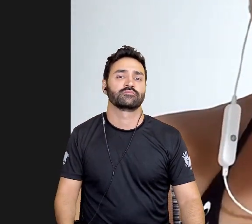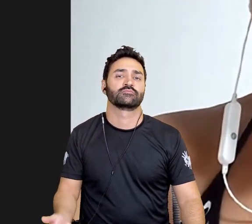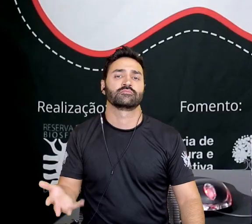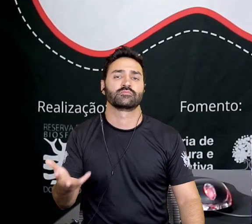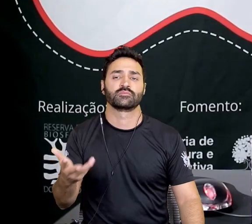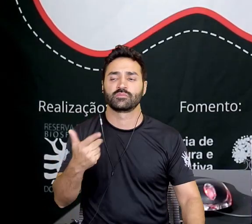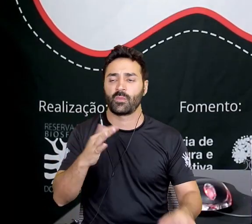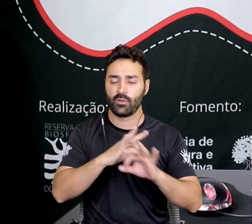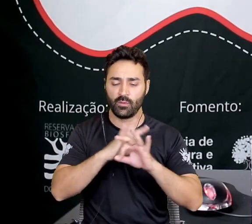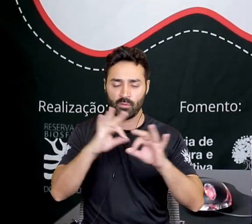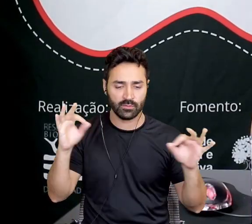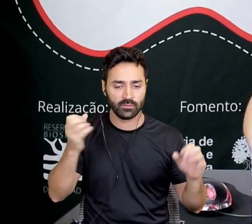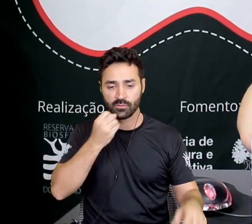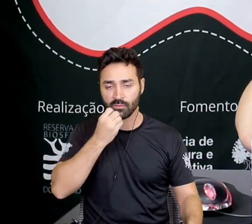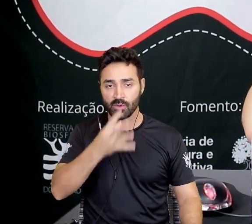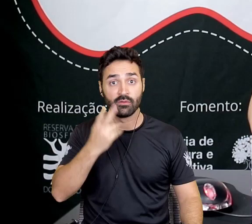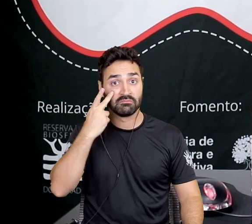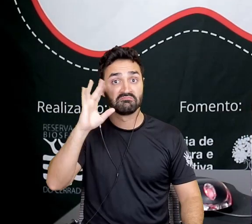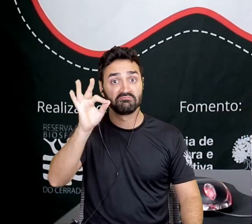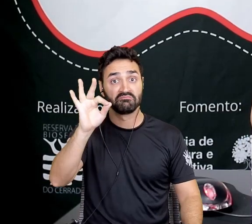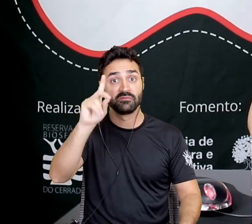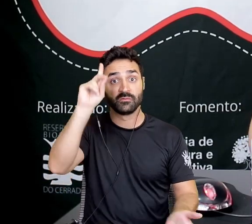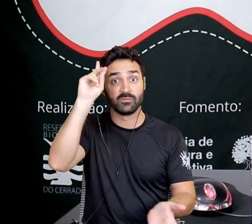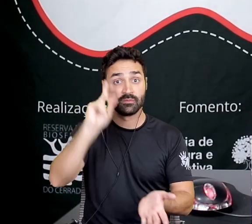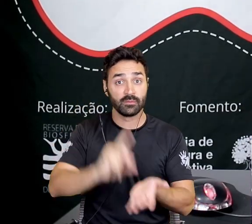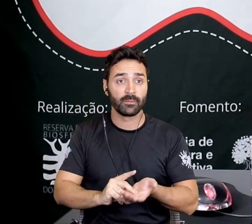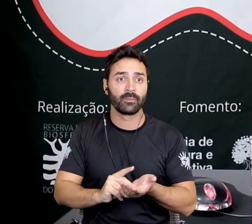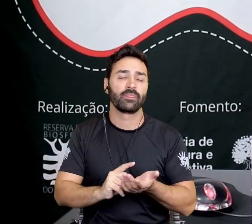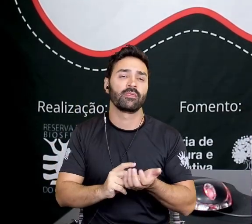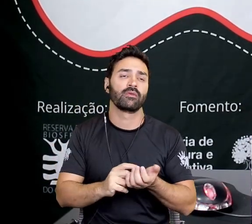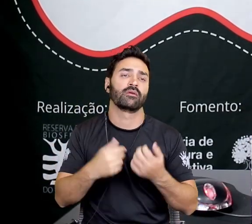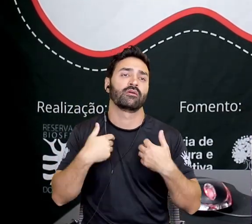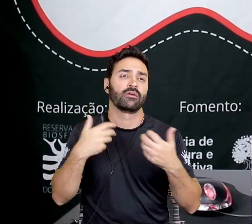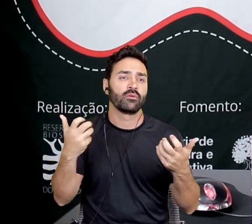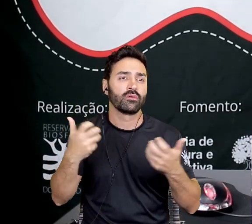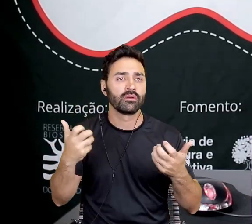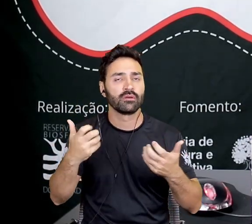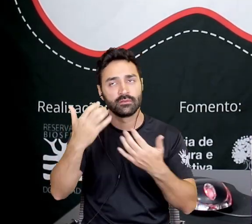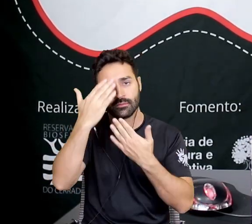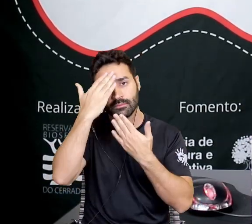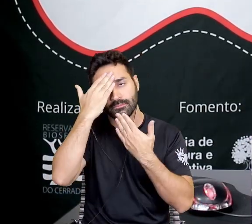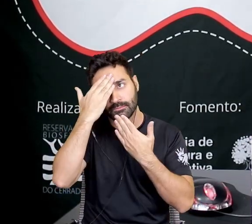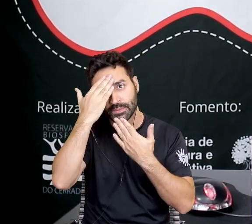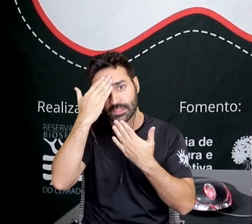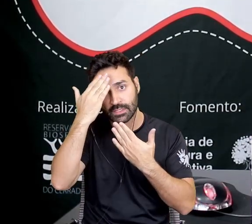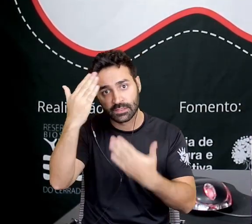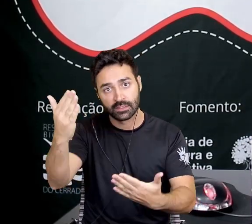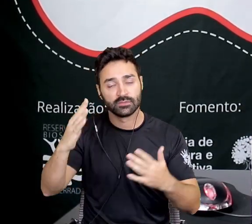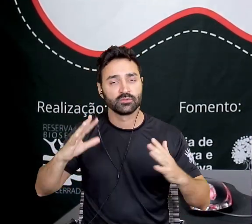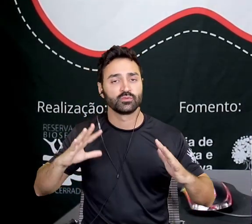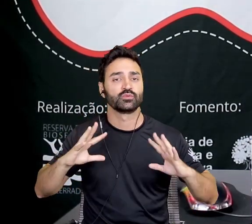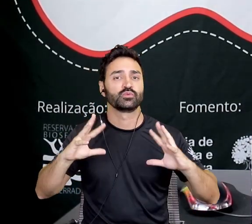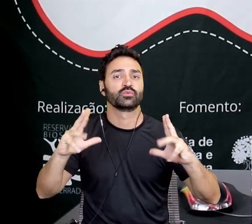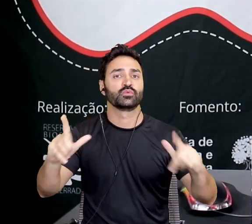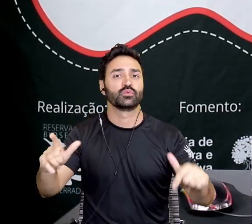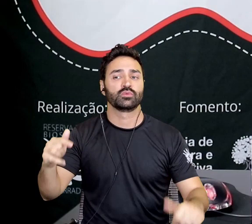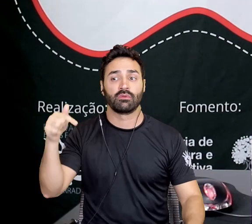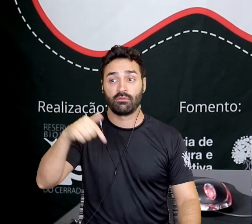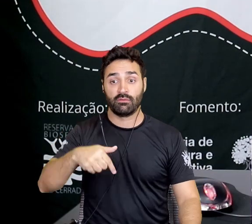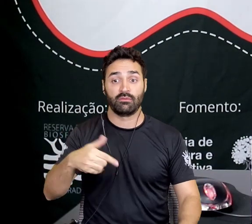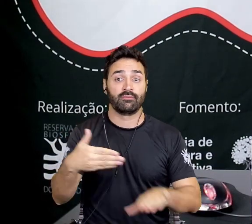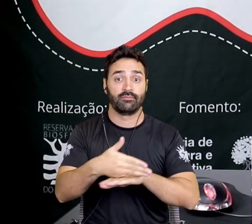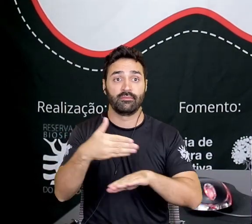Excelente, muito bom. E é verdade, pessoal, eu queria muito, nesse momento, agradecer todo mundo que está aqui. Nós temos